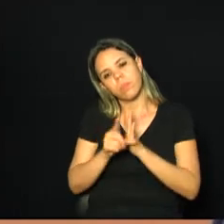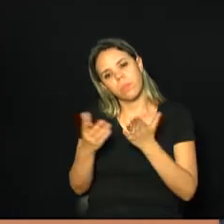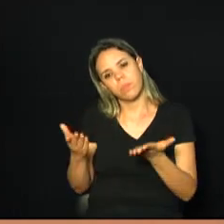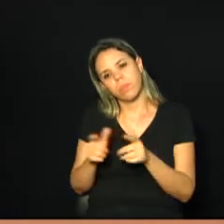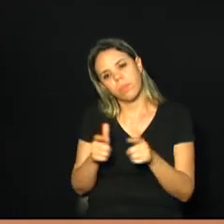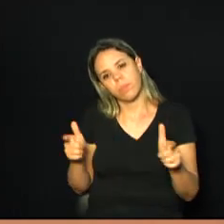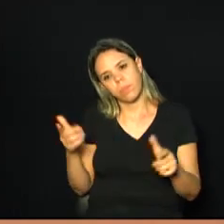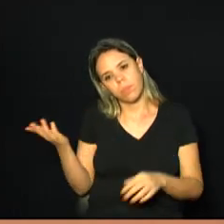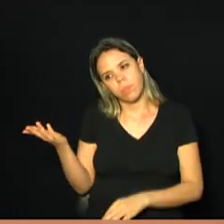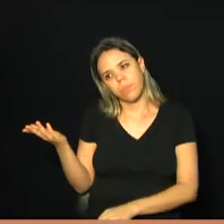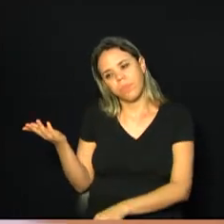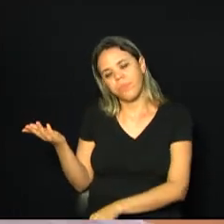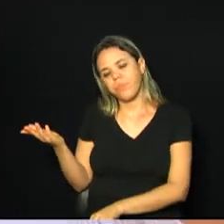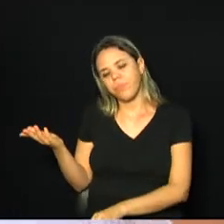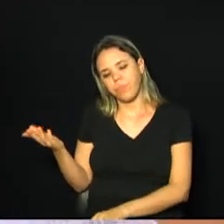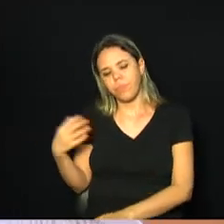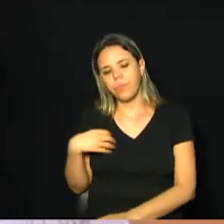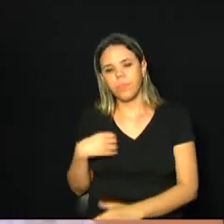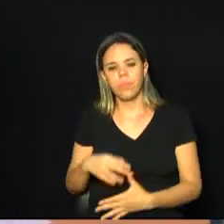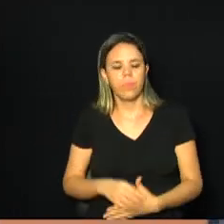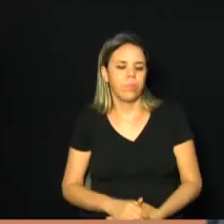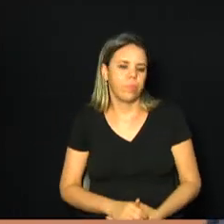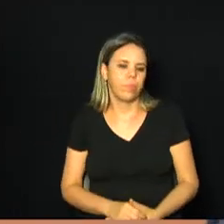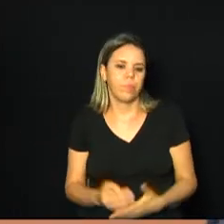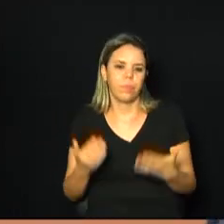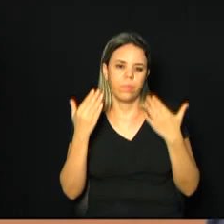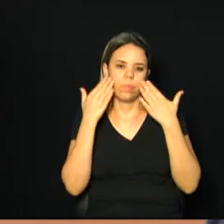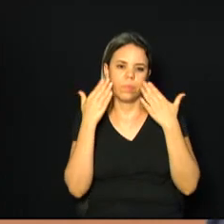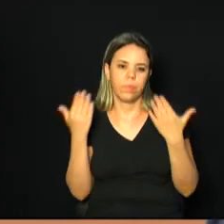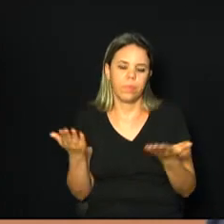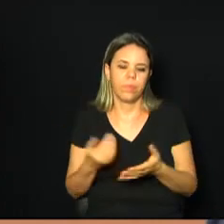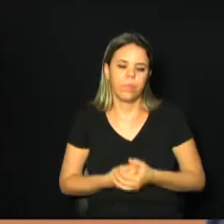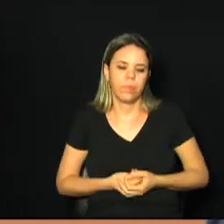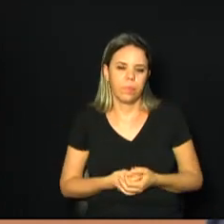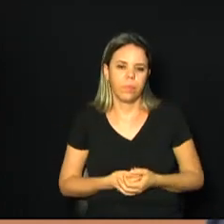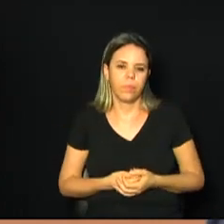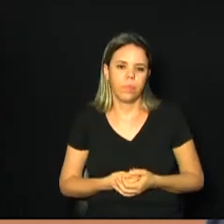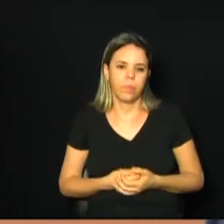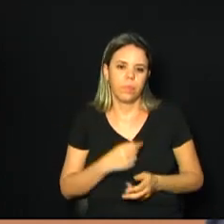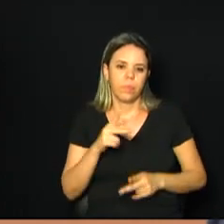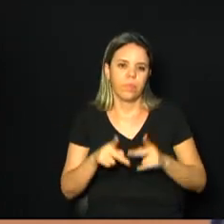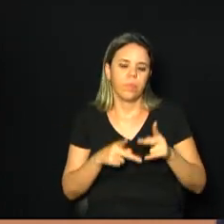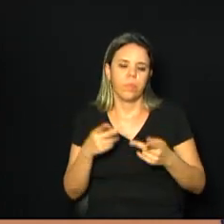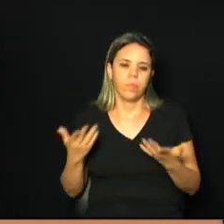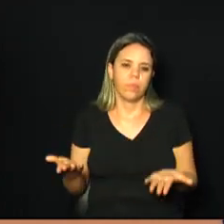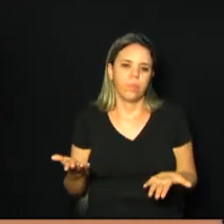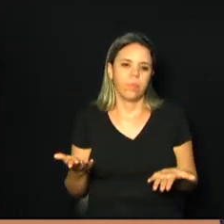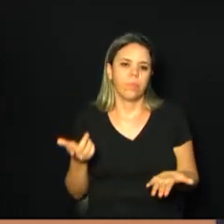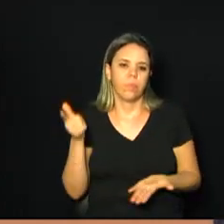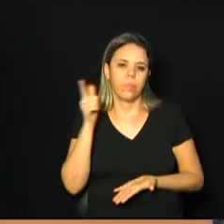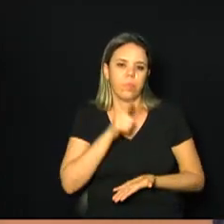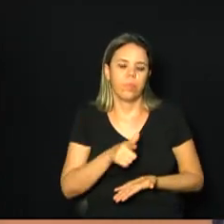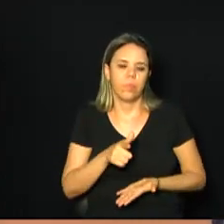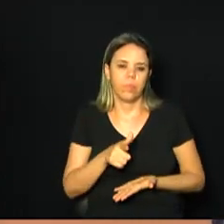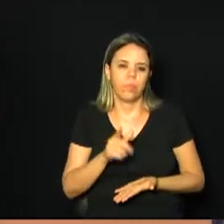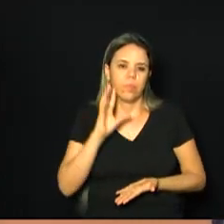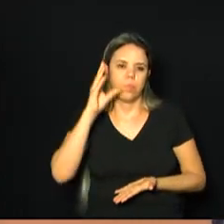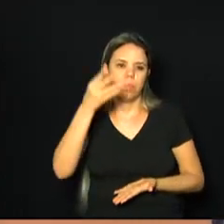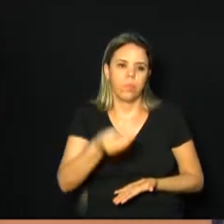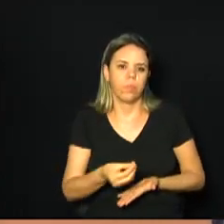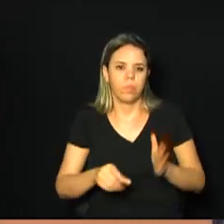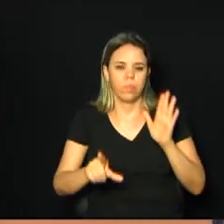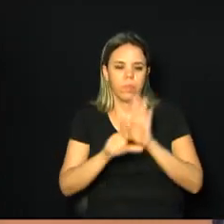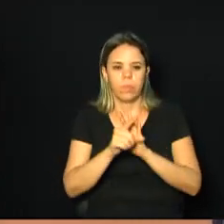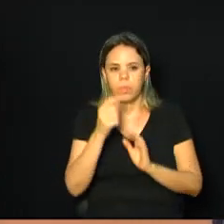ampla, dessa forma que está aqui. Você acha que a pessoa ela vai conseguir entender essa